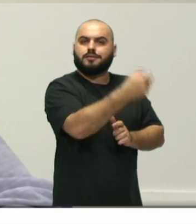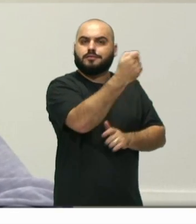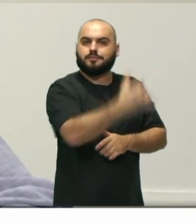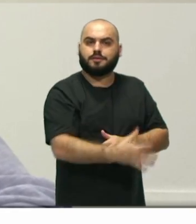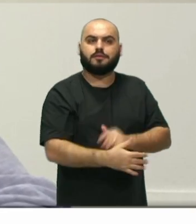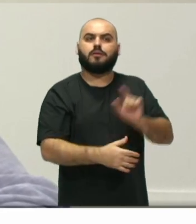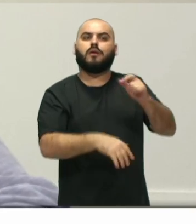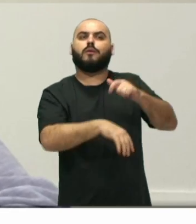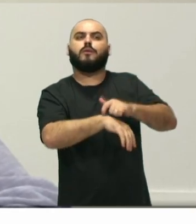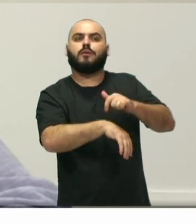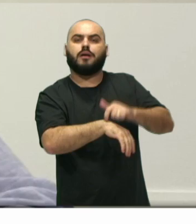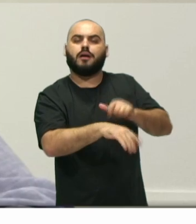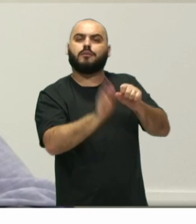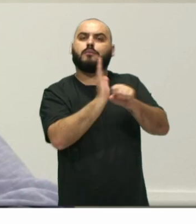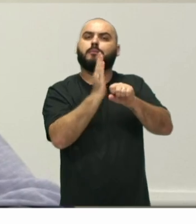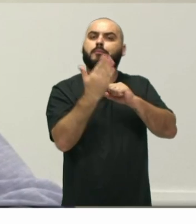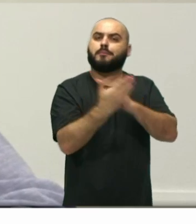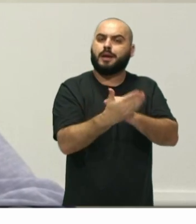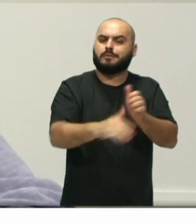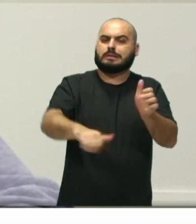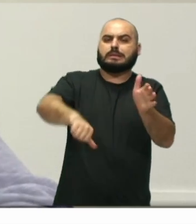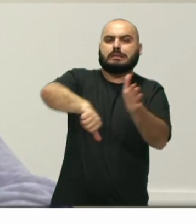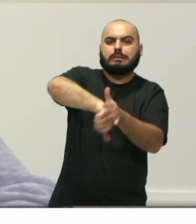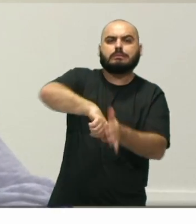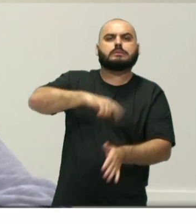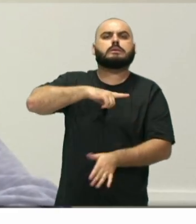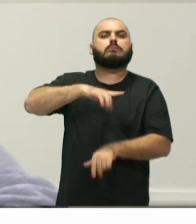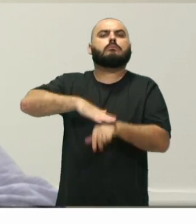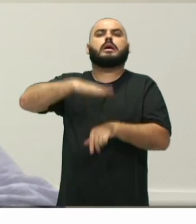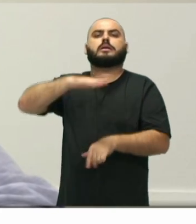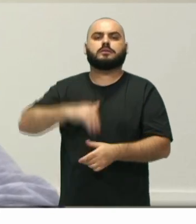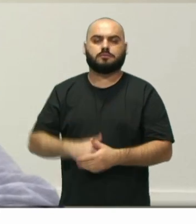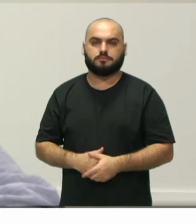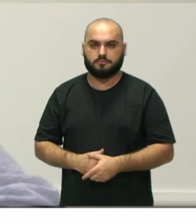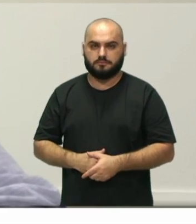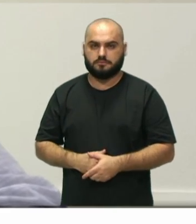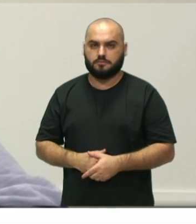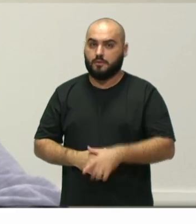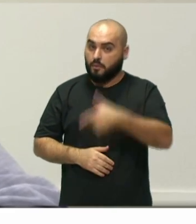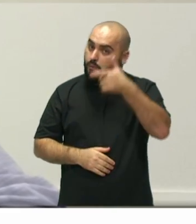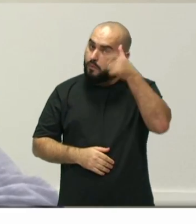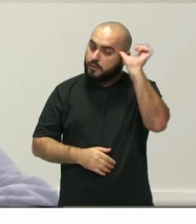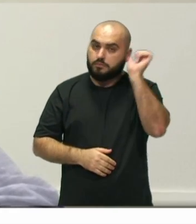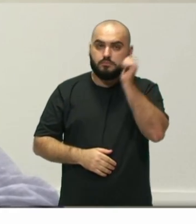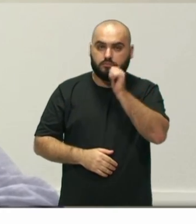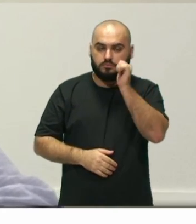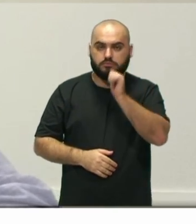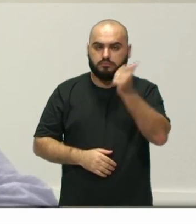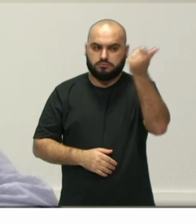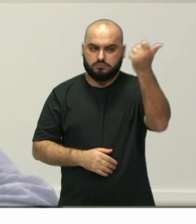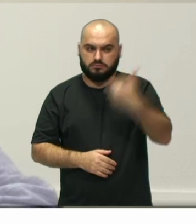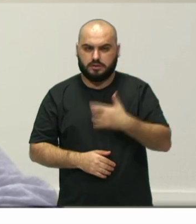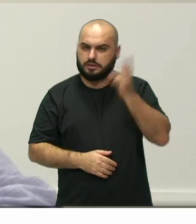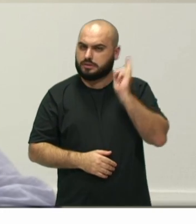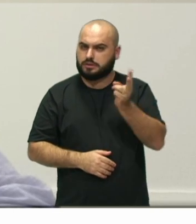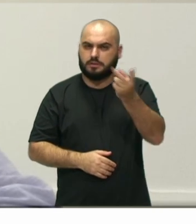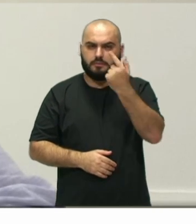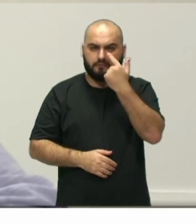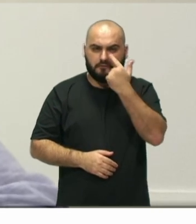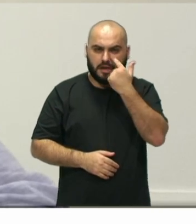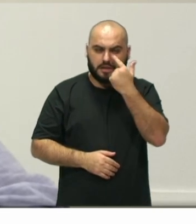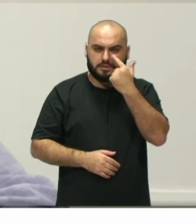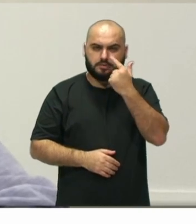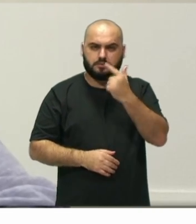bairro a gente tem mais crimes acontecendo. Muitas vezes, até ontem uma mulher me questionou, mas eu sempre vejo a guarda